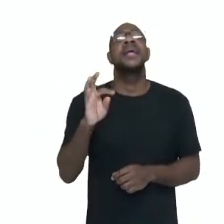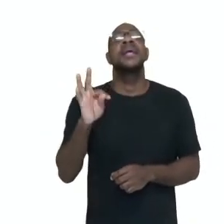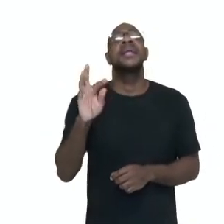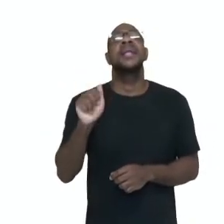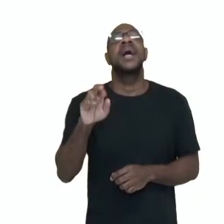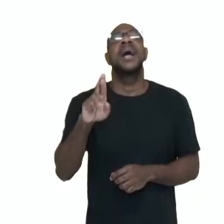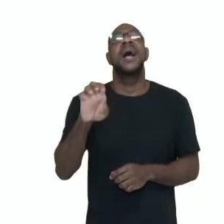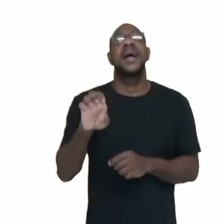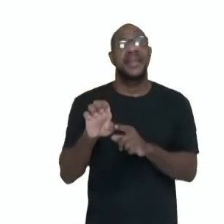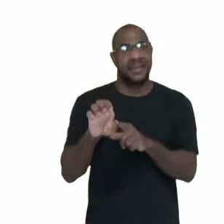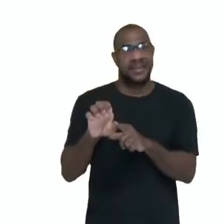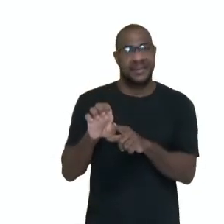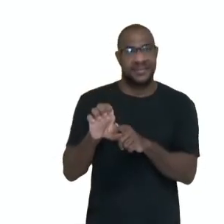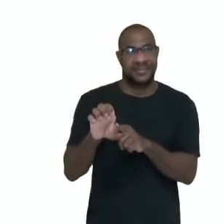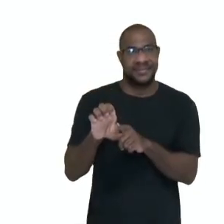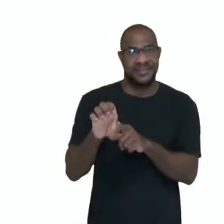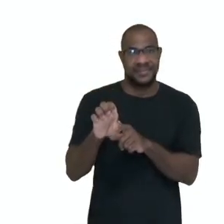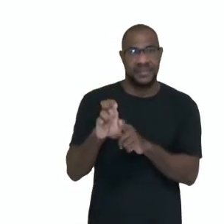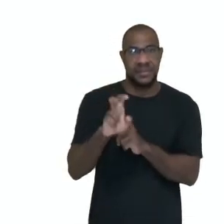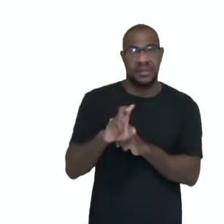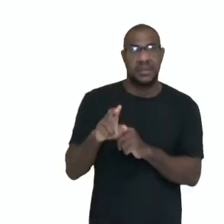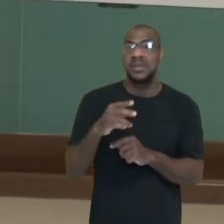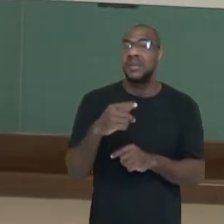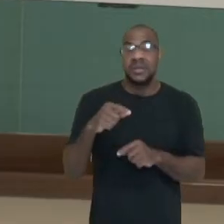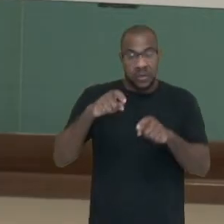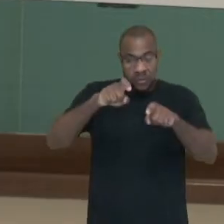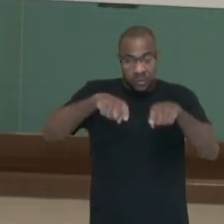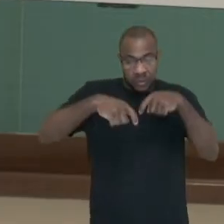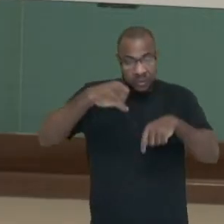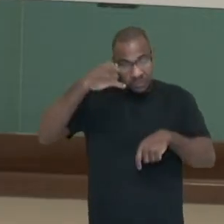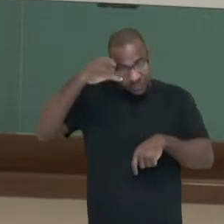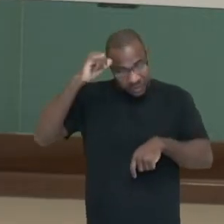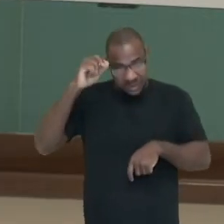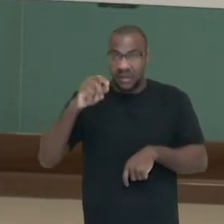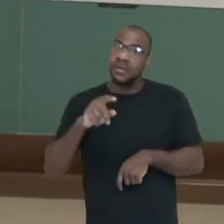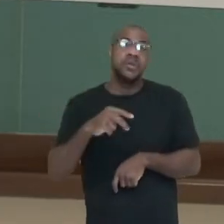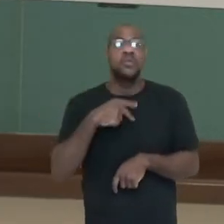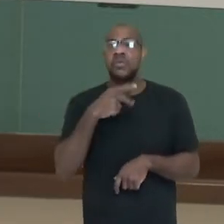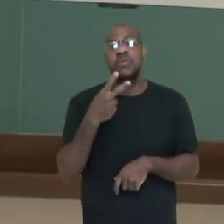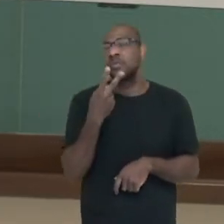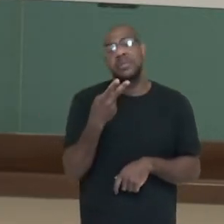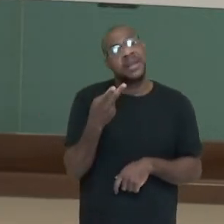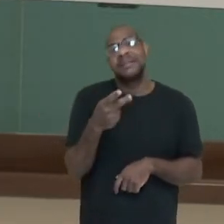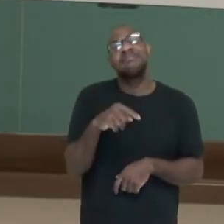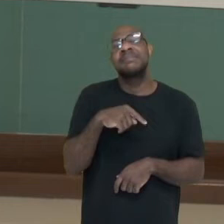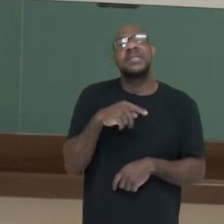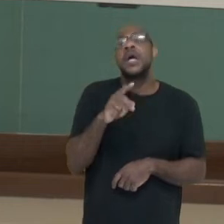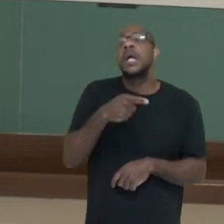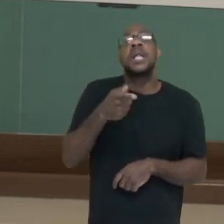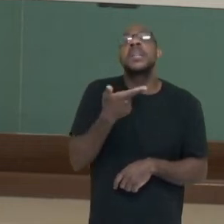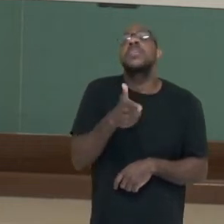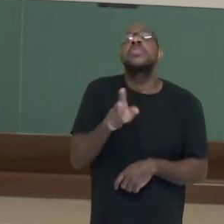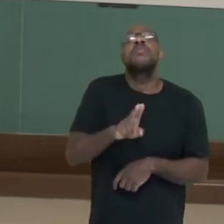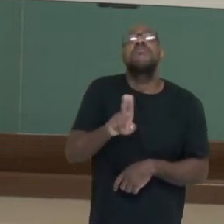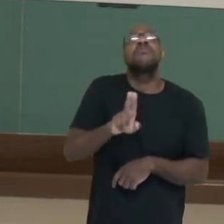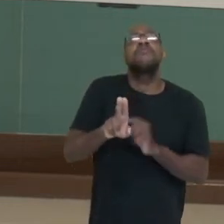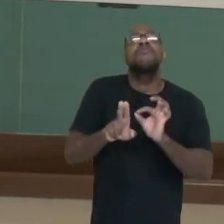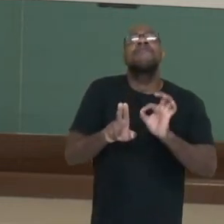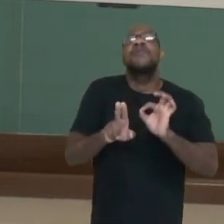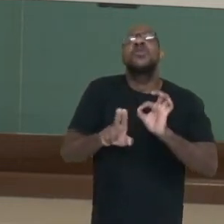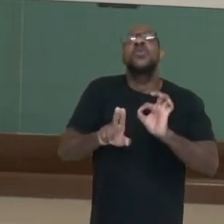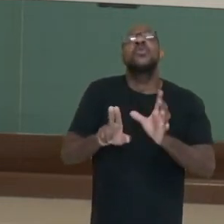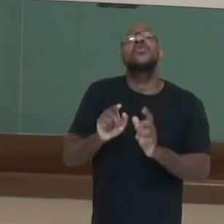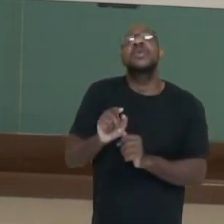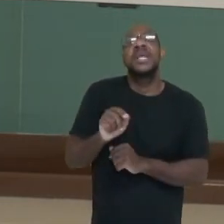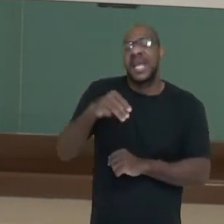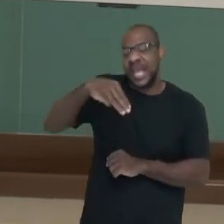Em fazendas e sítios, a gente não fala em metros quadrados. Metros quadrados a gente fala, e quilômetros quadrados a gente fala em áreas, em